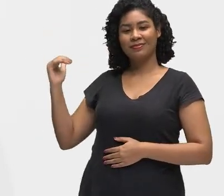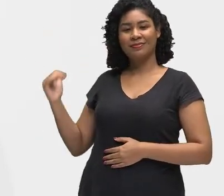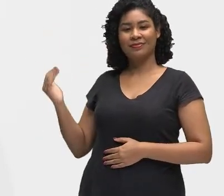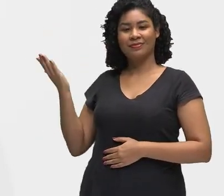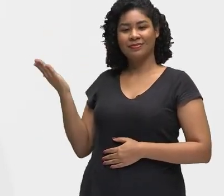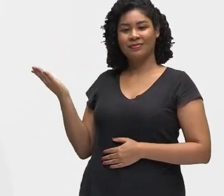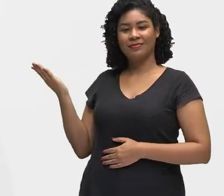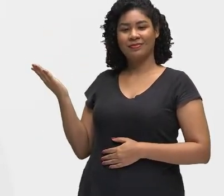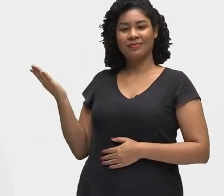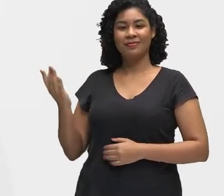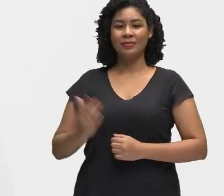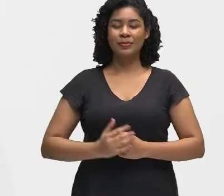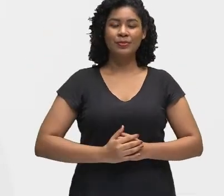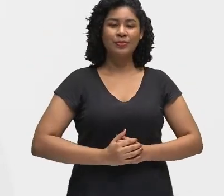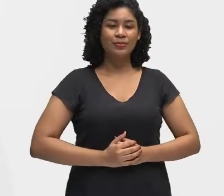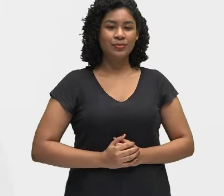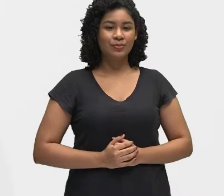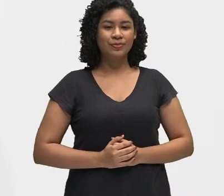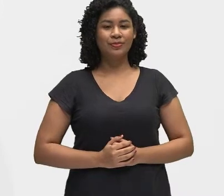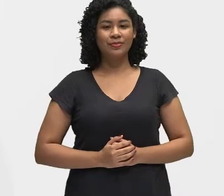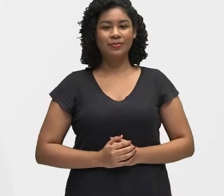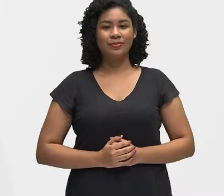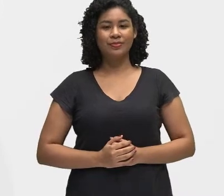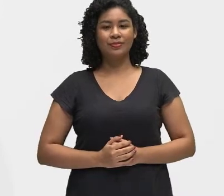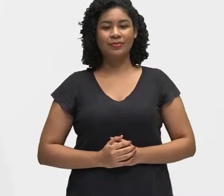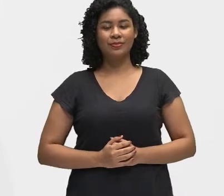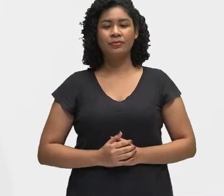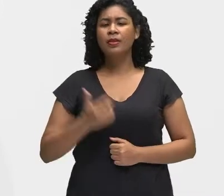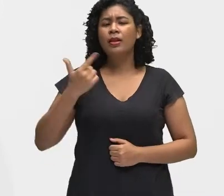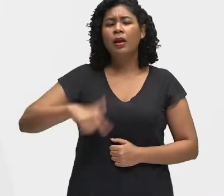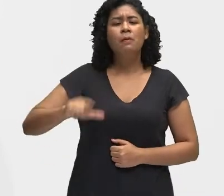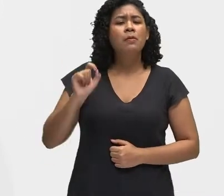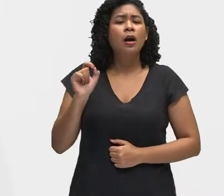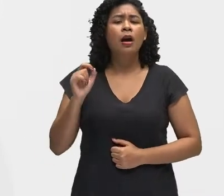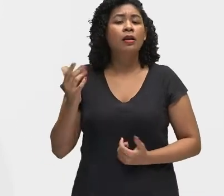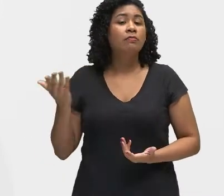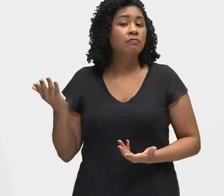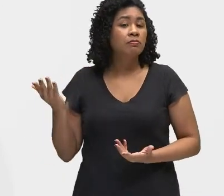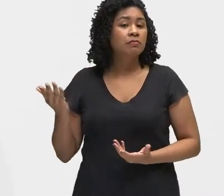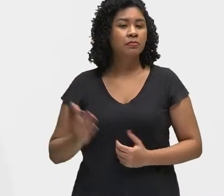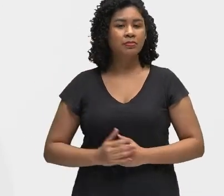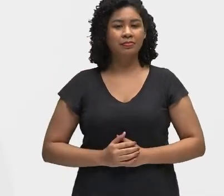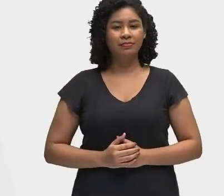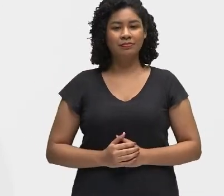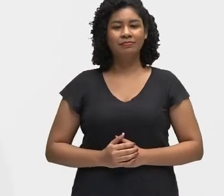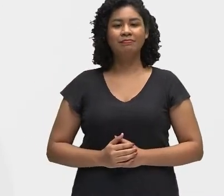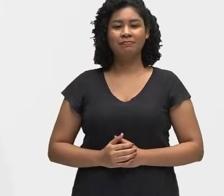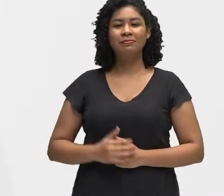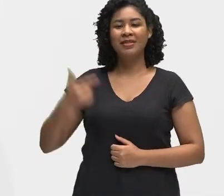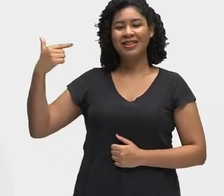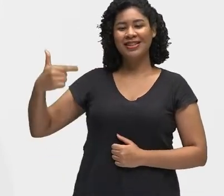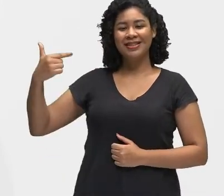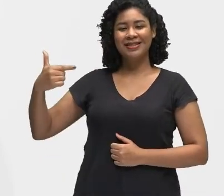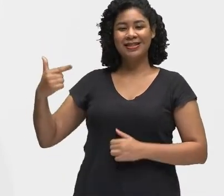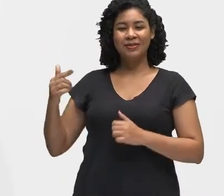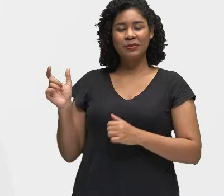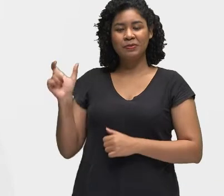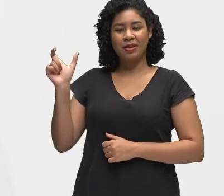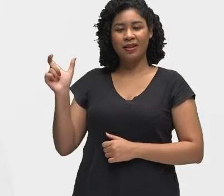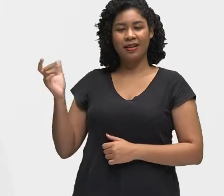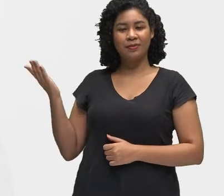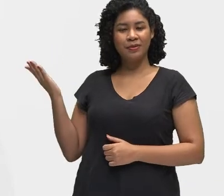in Australia ran. O que mais que nós temos? They bought.